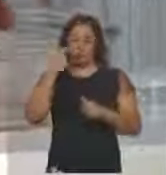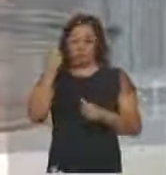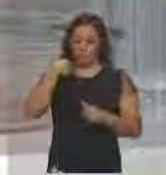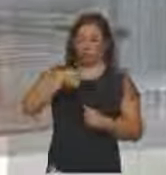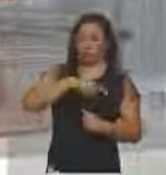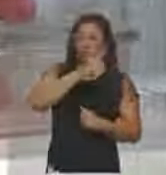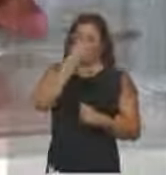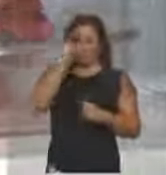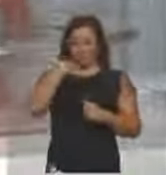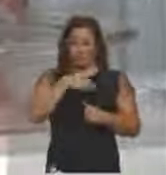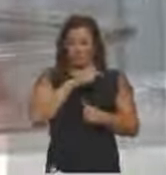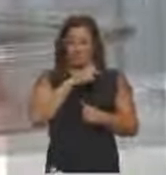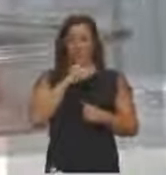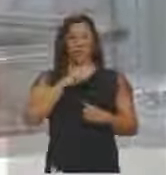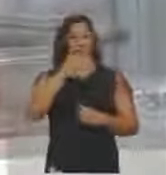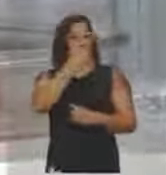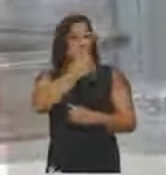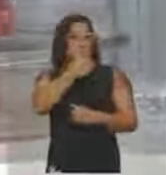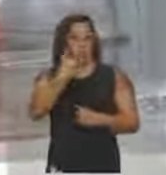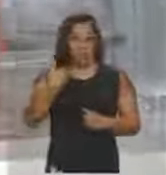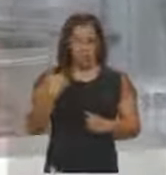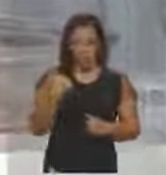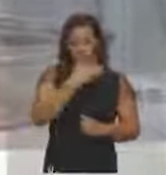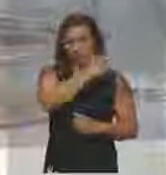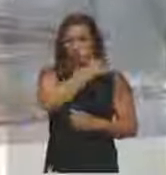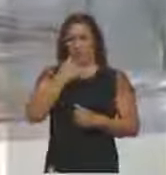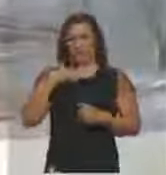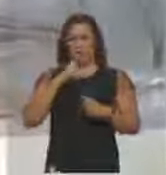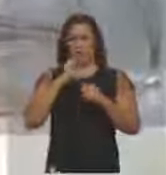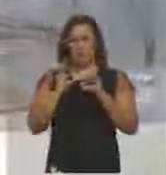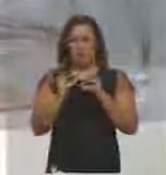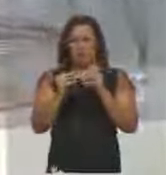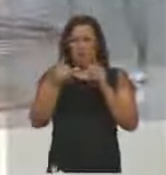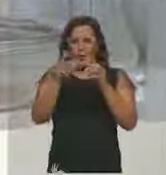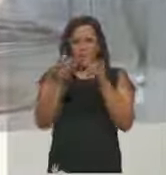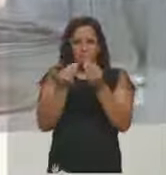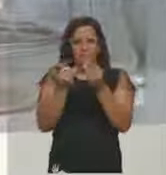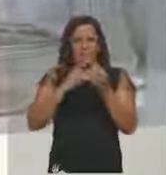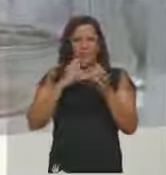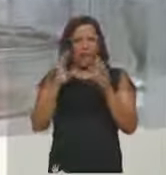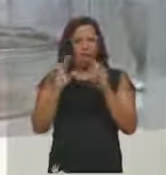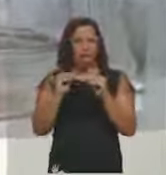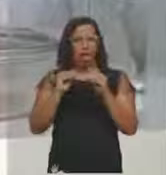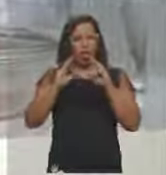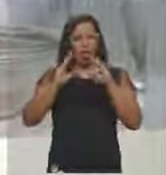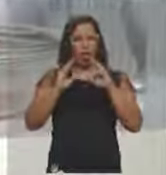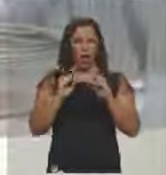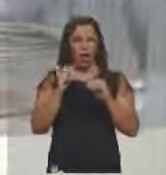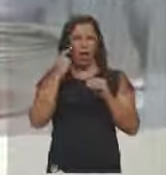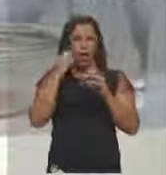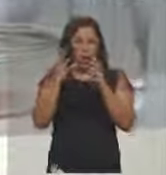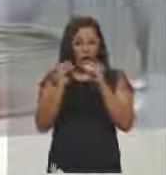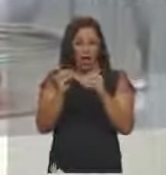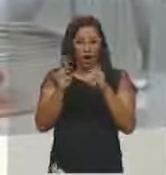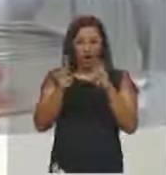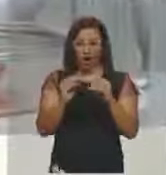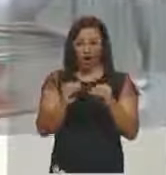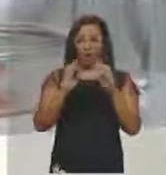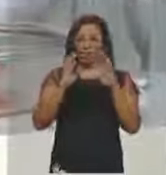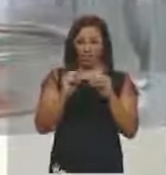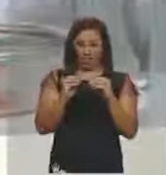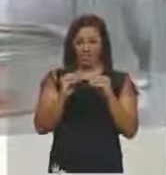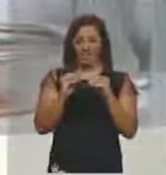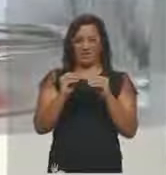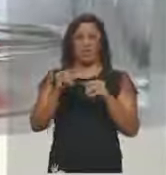pulmão. Então, o pulmão, ele tem uma estrutura esponjosa. Se você pegar o pulmão, ele é bem fofinho, ele tem essa estrutura esponjosa. Ele